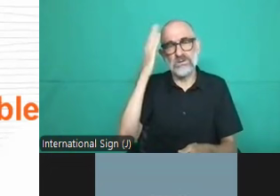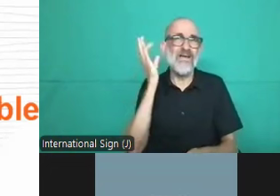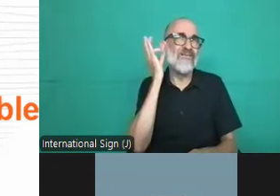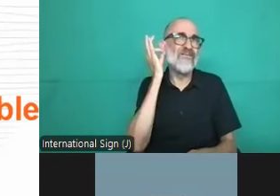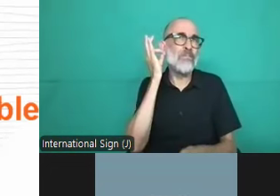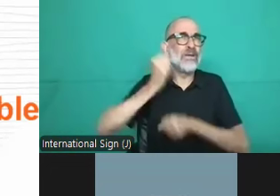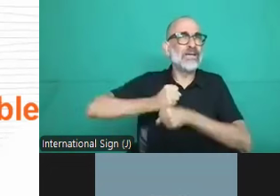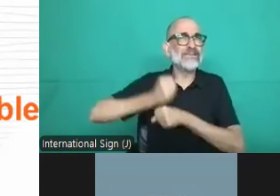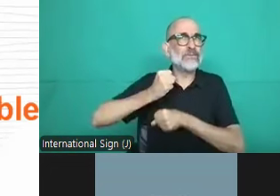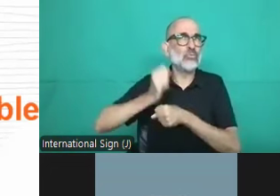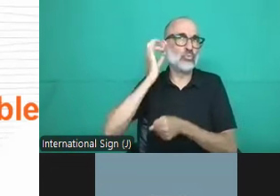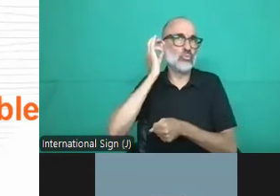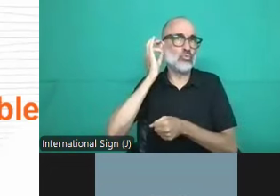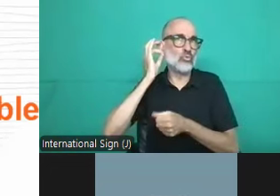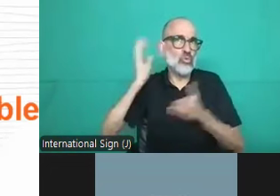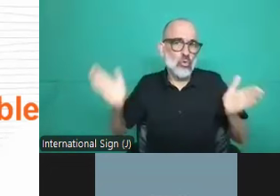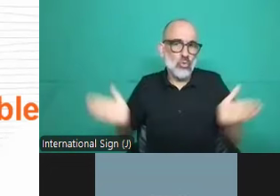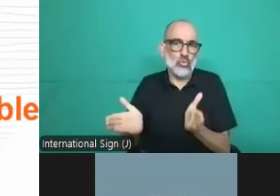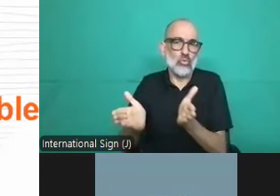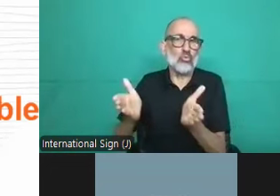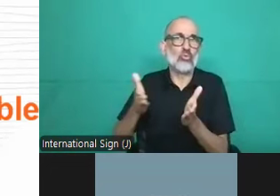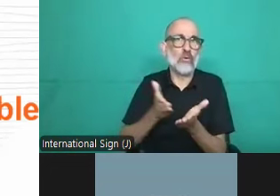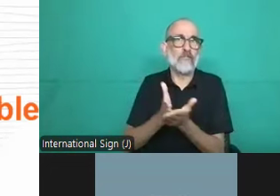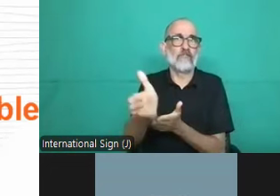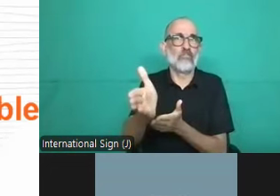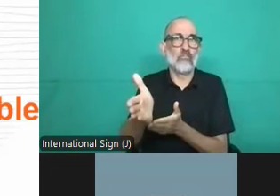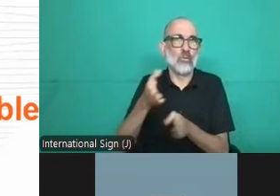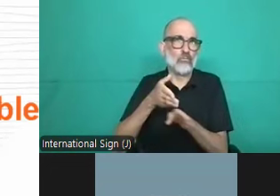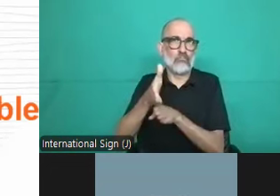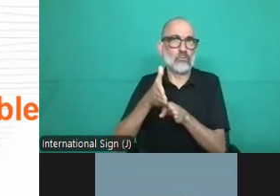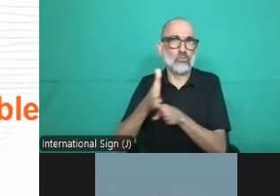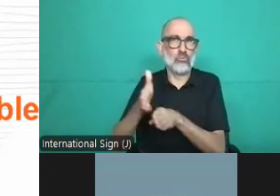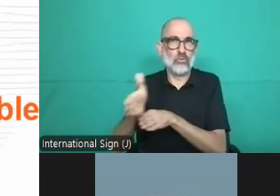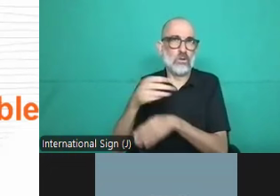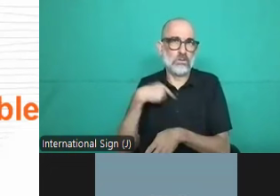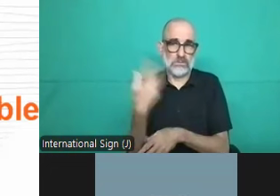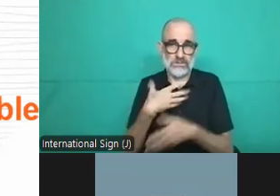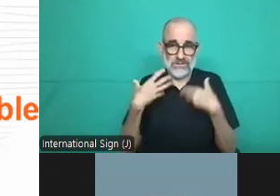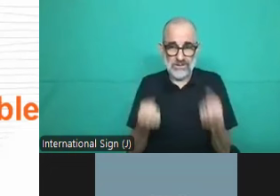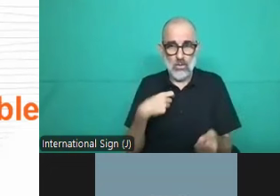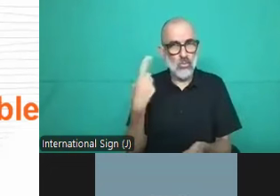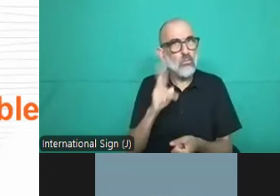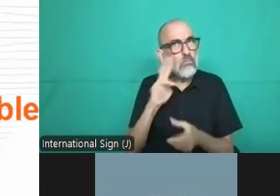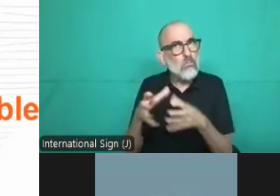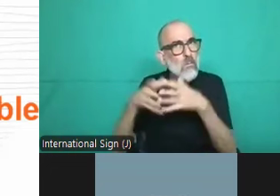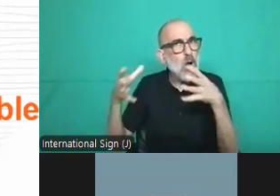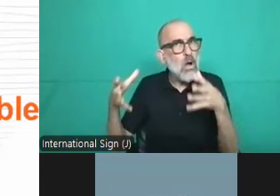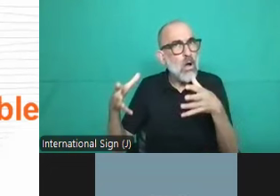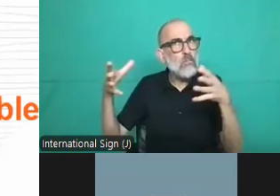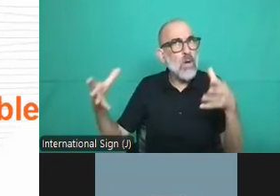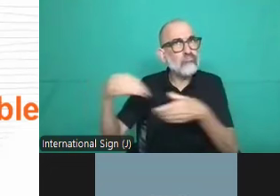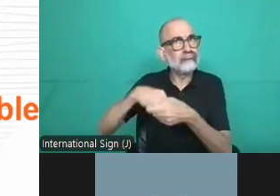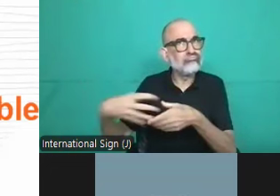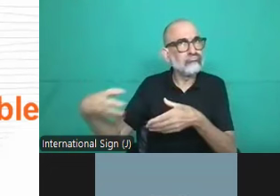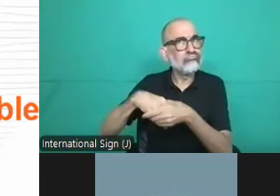bueno, en el caso de mulheres, enfermería, que e no siempre ha caso sido da una mayoría, enfermagem, pero que eso no implica são también mais mulheres, un mas acceso isso a não quer posiciones